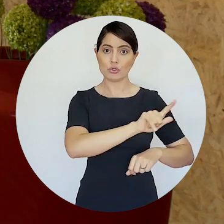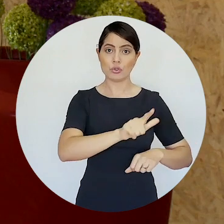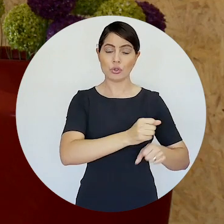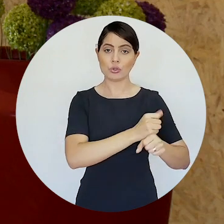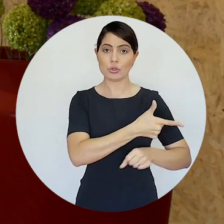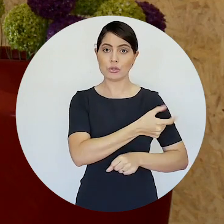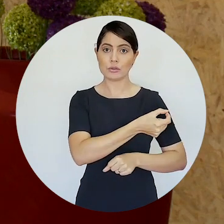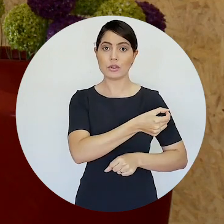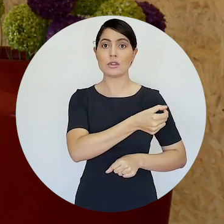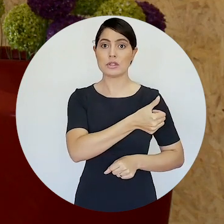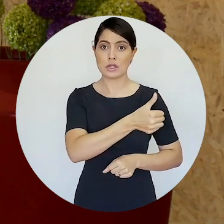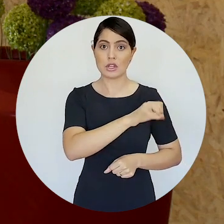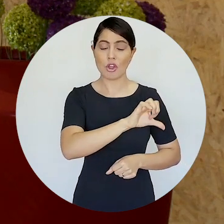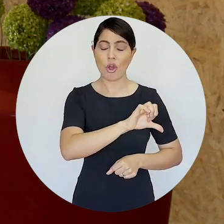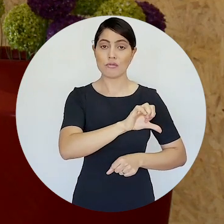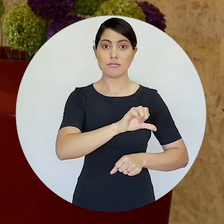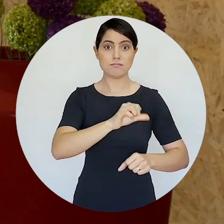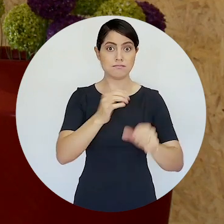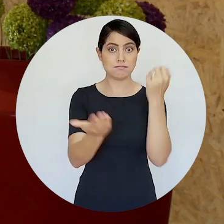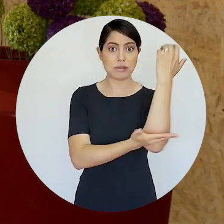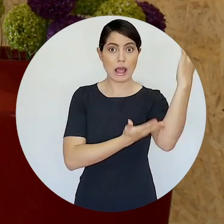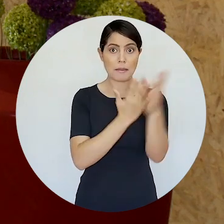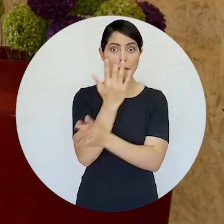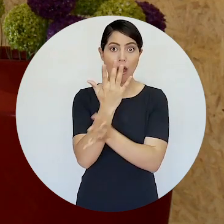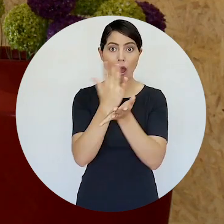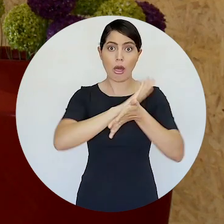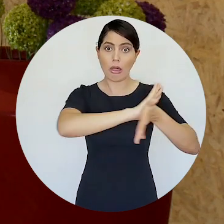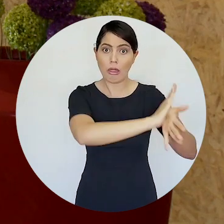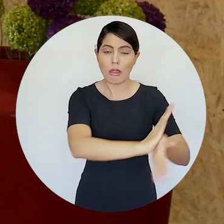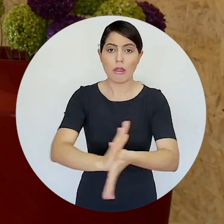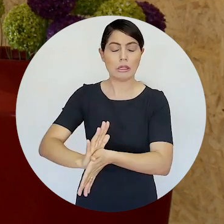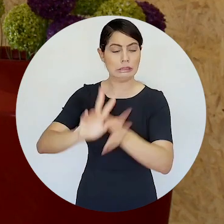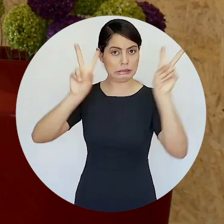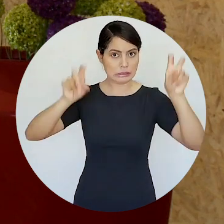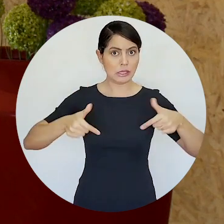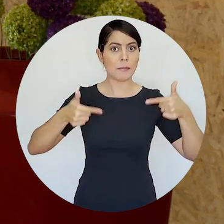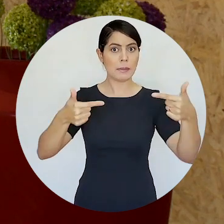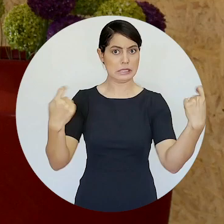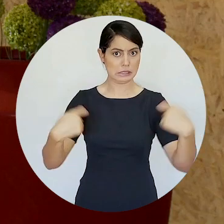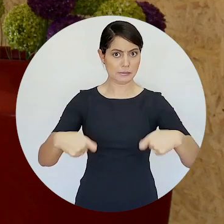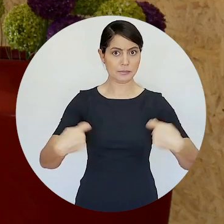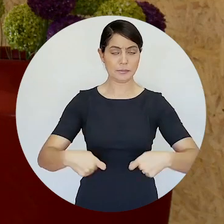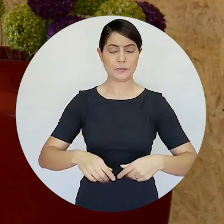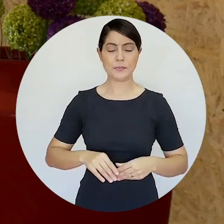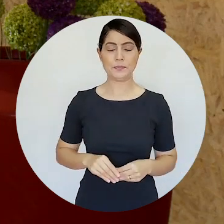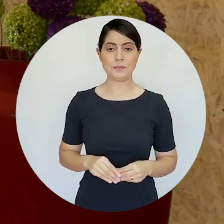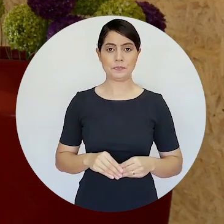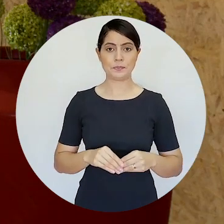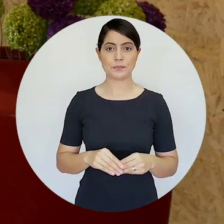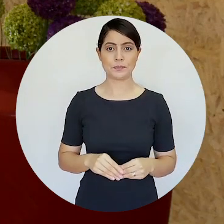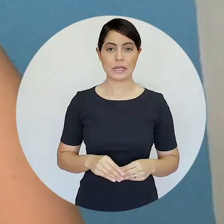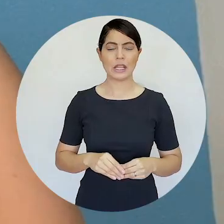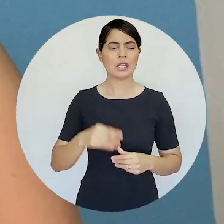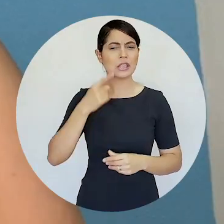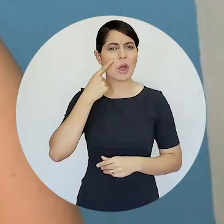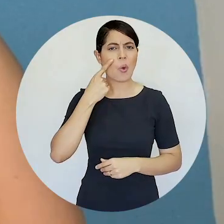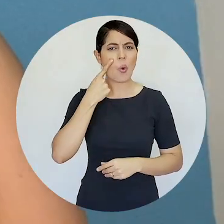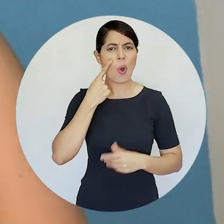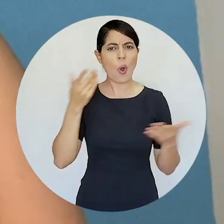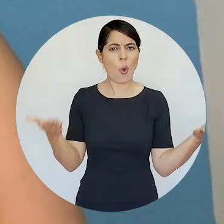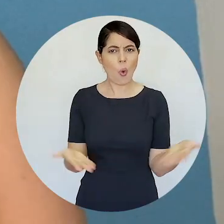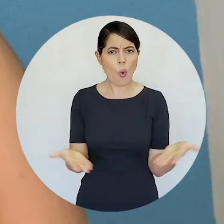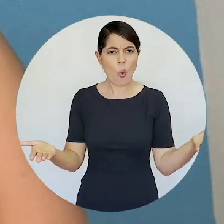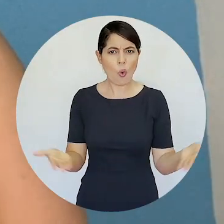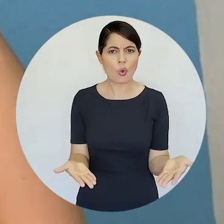mil quilômetros quadrados foram desmatados. É preciso fazer algo sobre o tema, urgentemente.